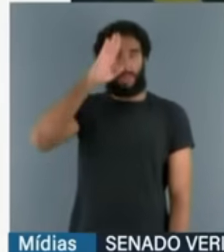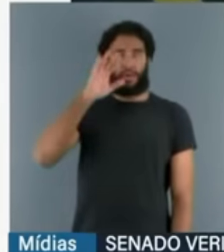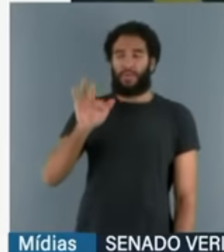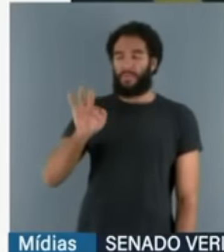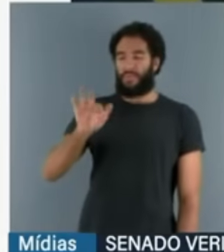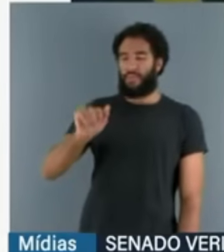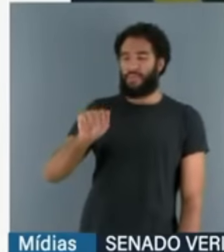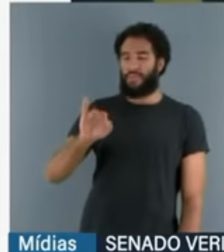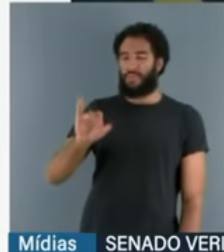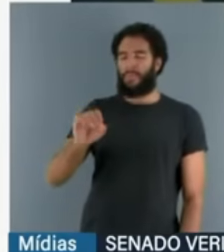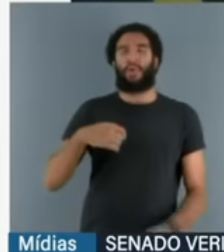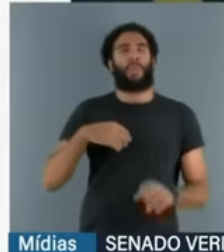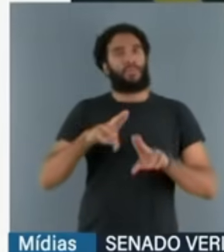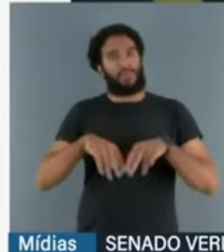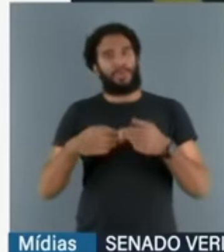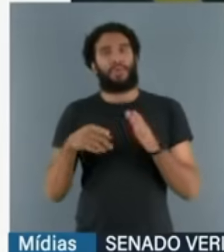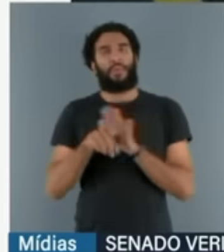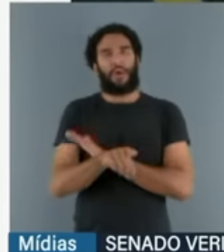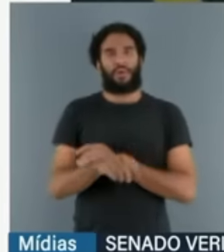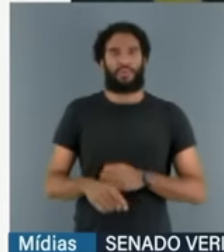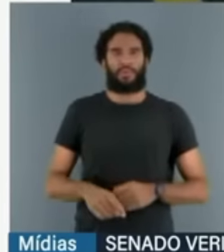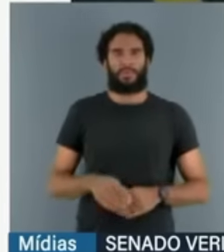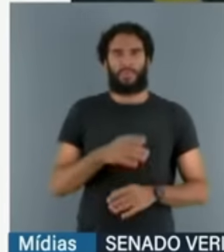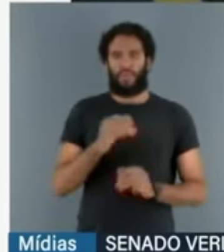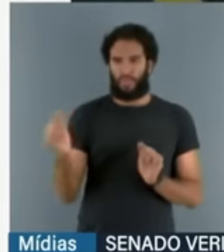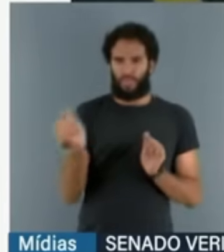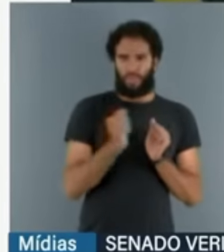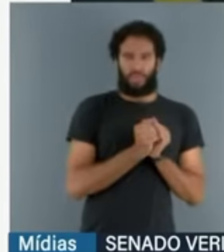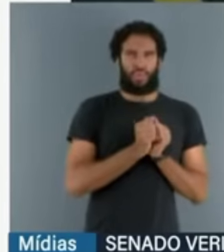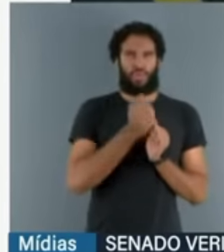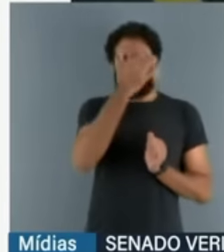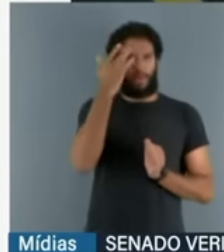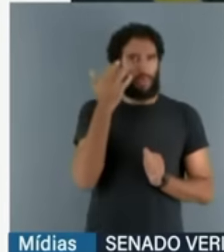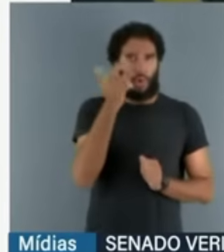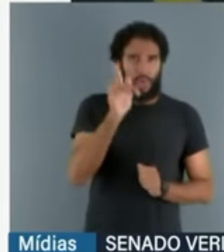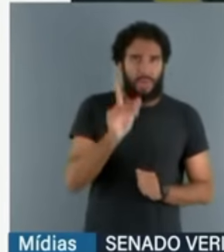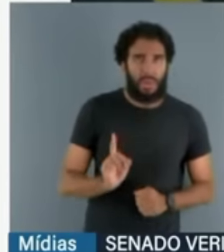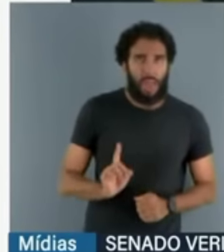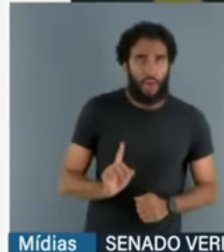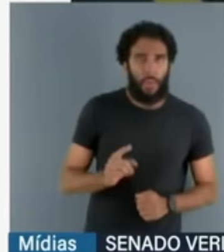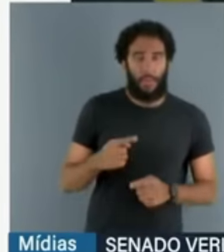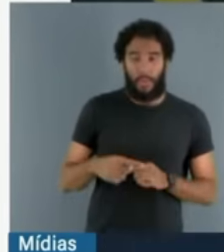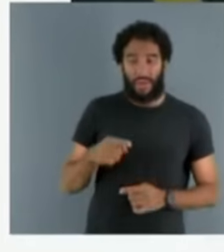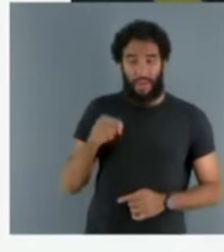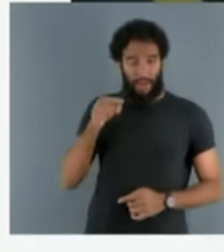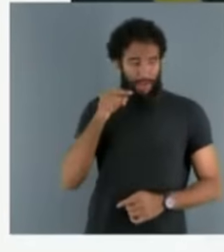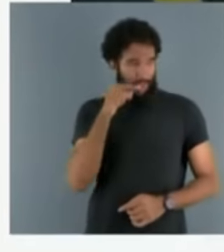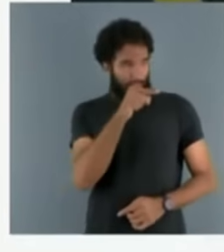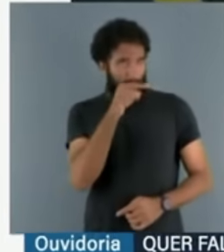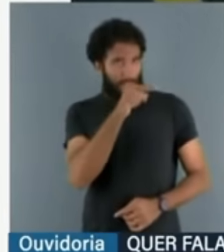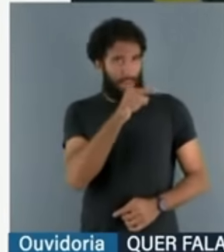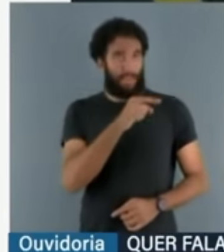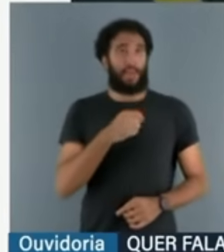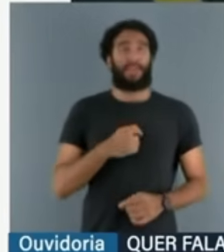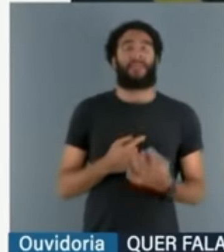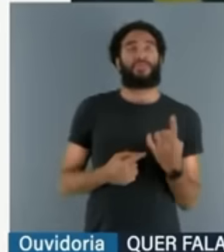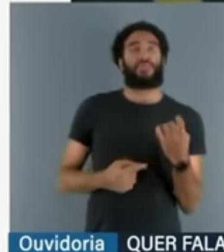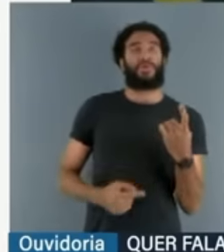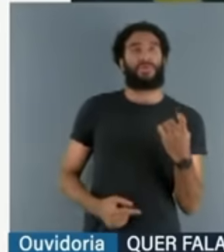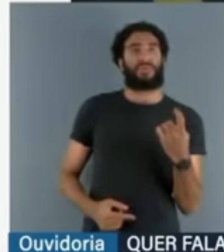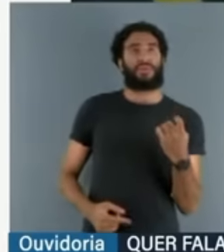isso eu pergunto se ele não veio com ninguém, porque ele estava ali sozinho, ali e ao mesmo tempo